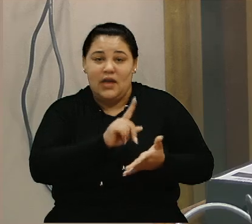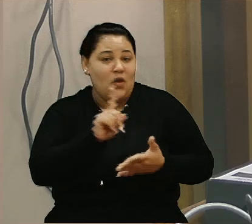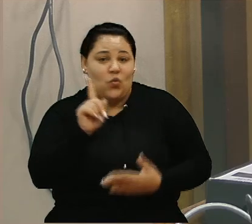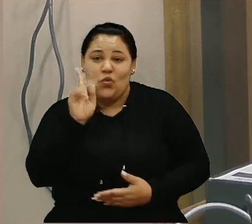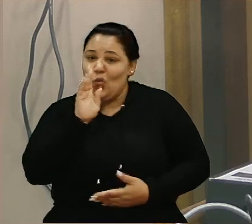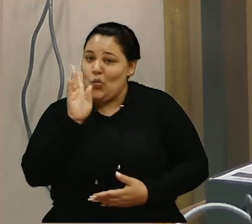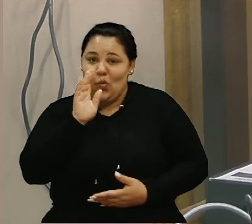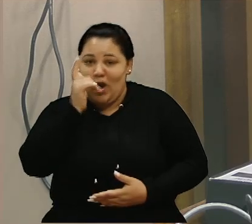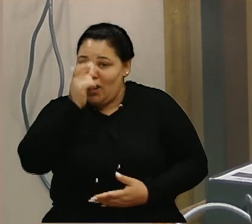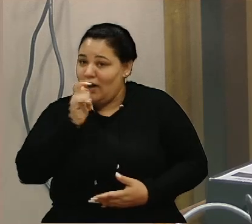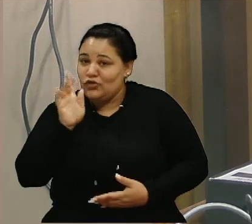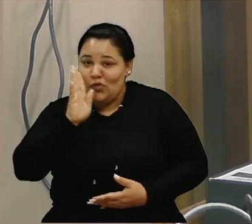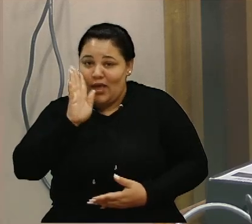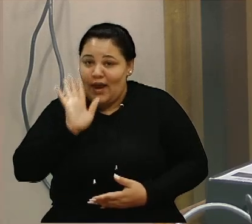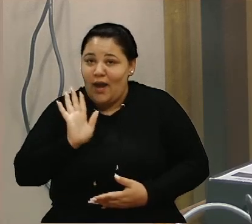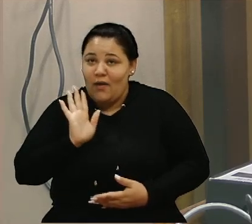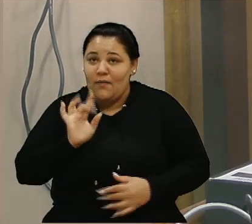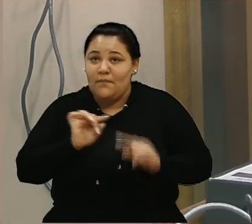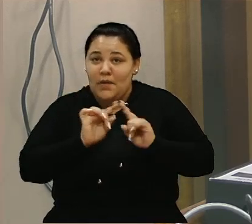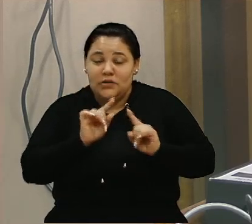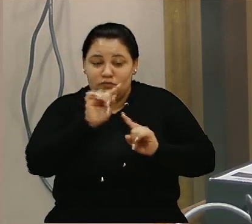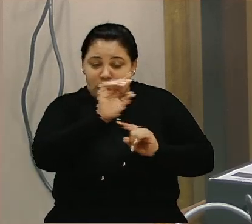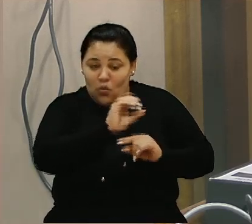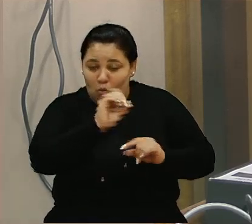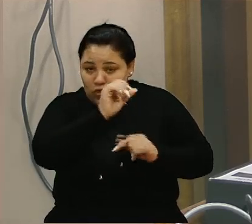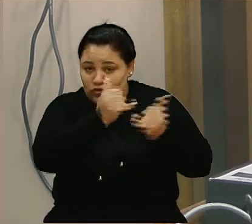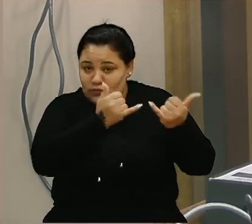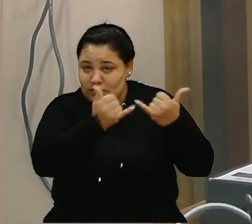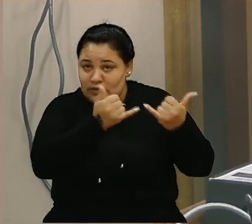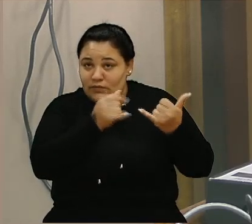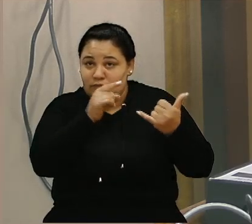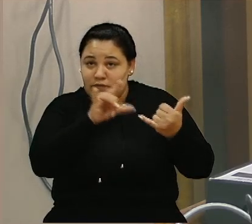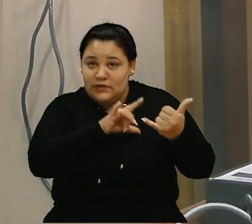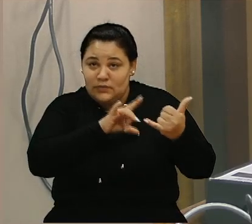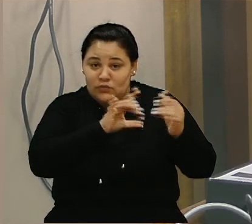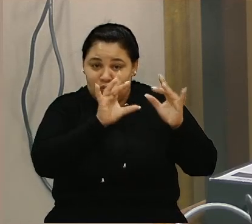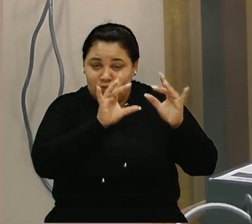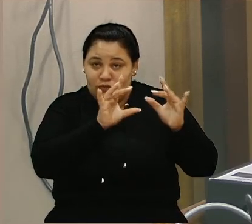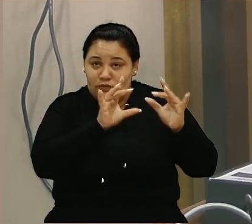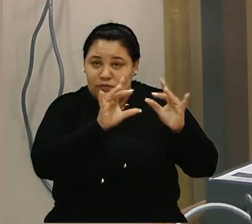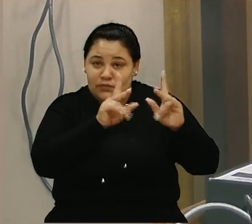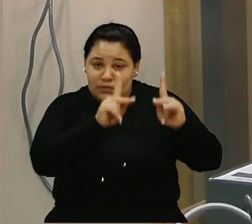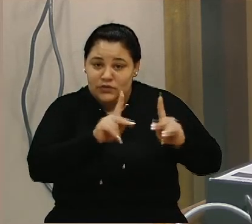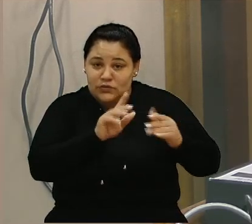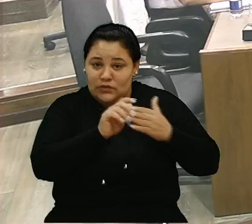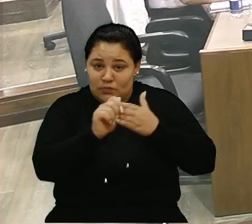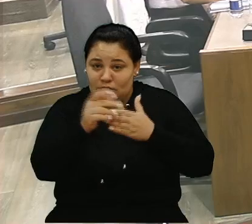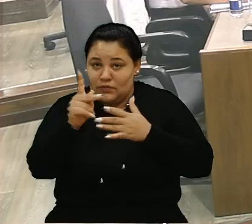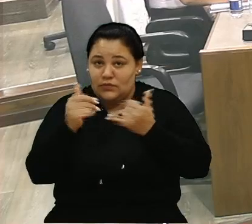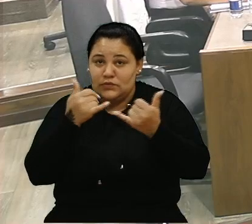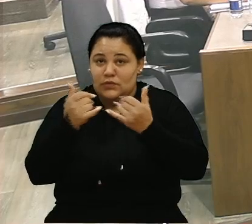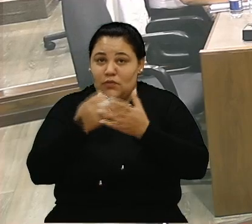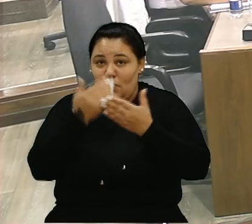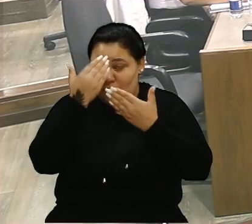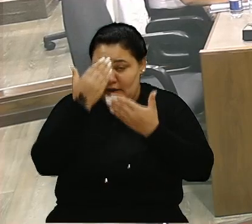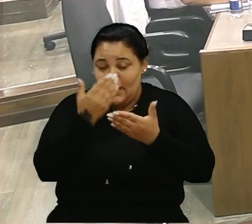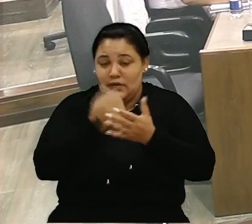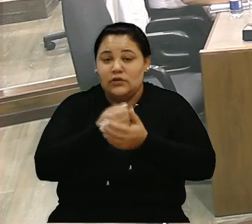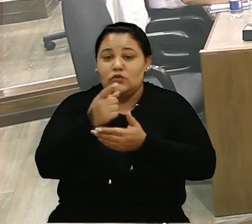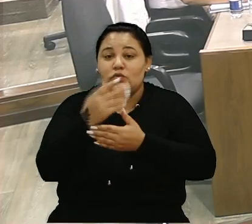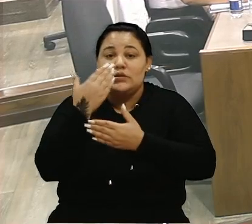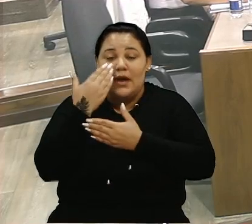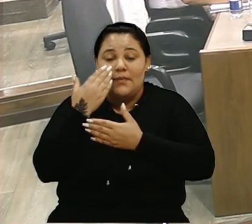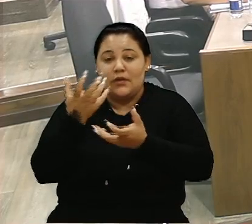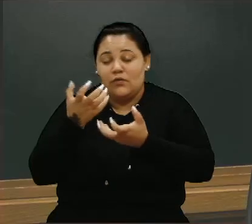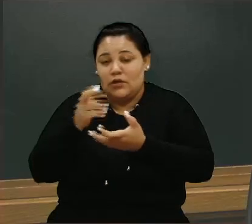essa parte, mas você é um ótimo exemplo a ser seguido em muitas questões aqui na casa. Obrigado. Obrigado pela gentileza, e o senhor sabe que eu gostaria de